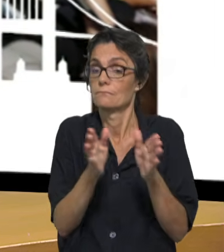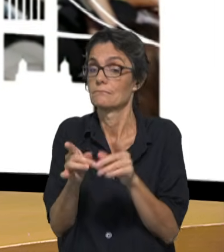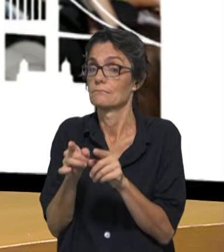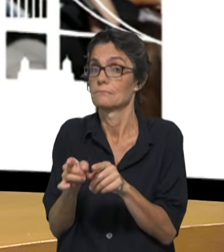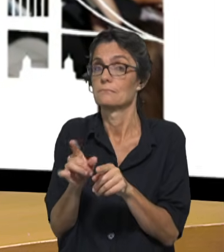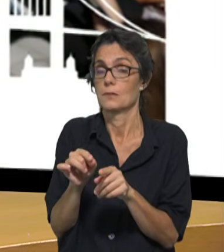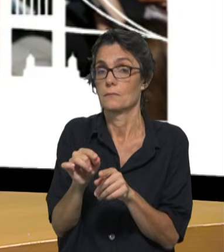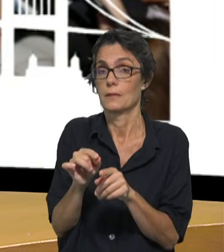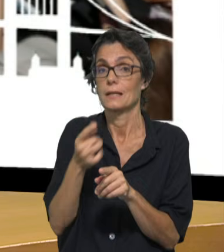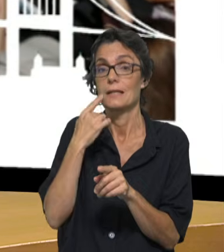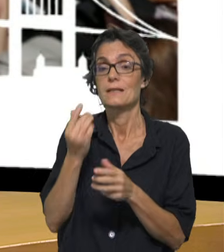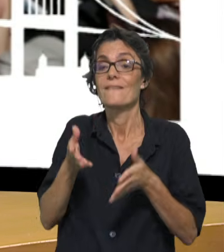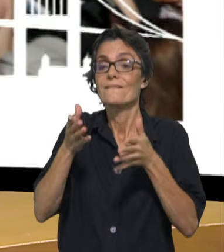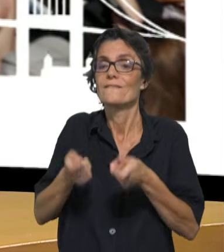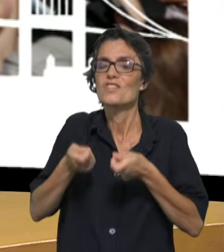os investimentos